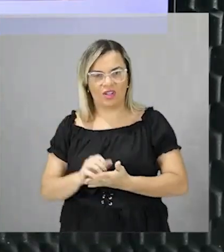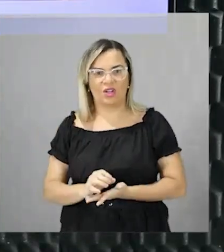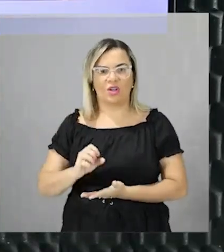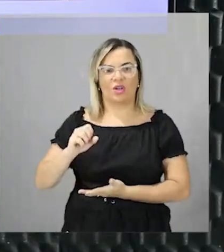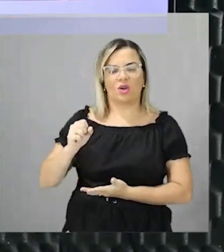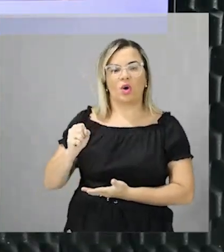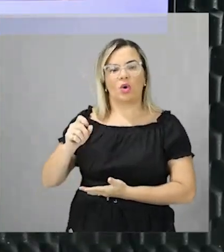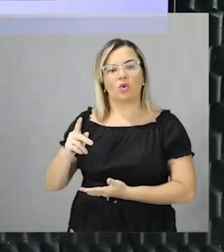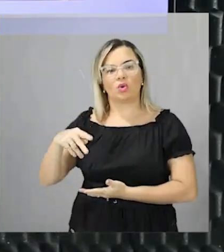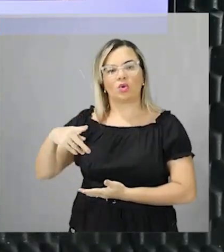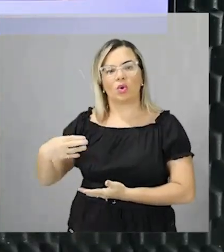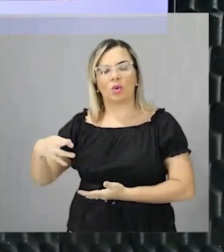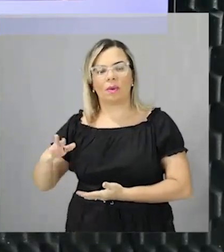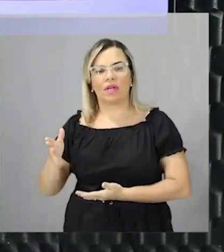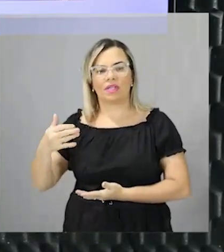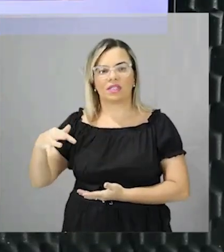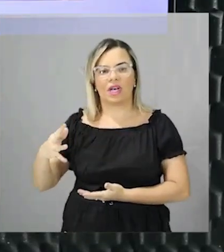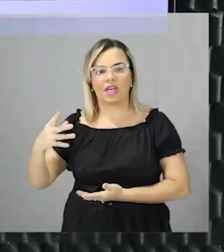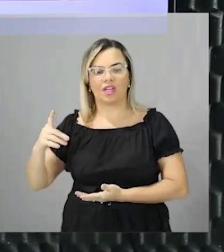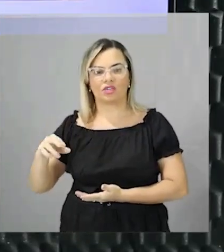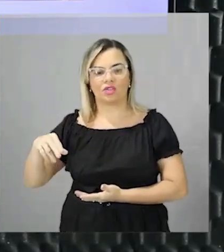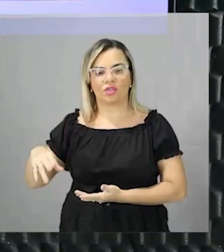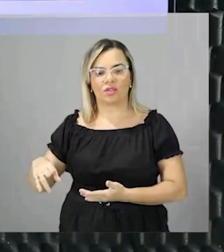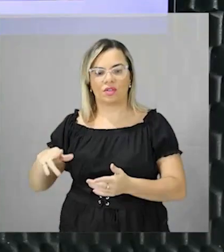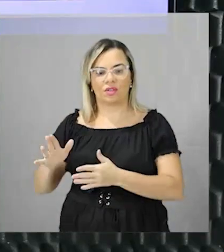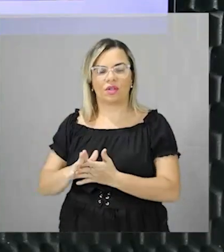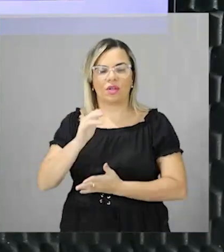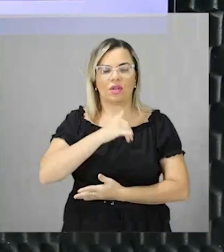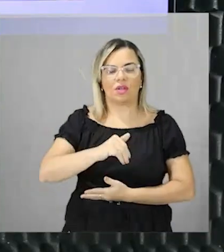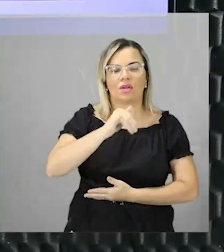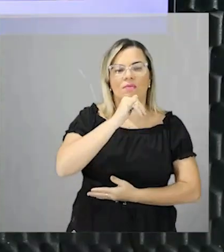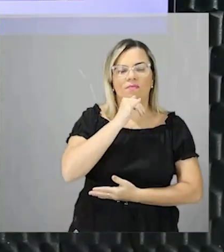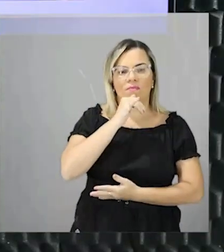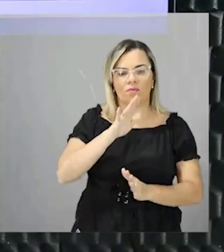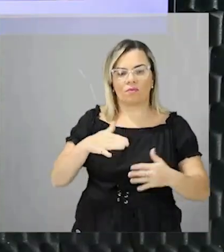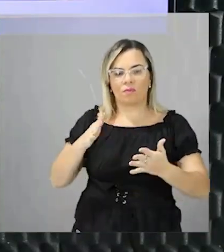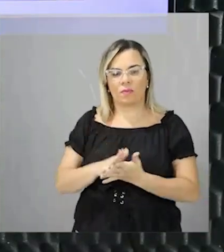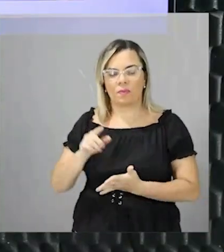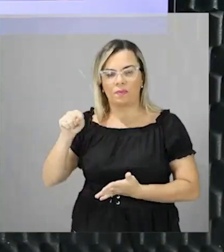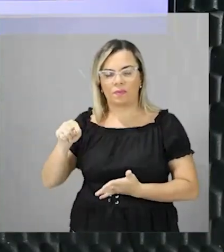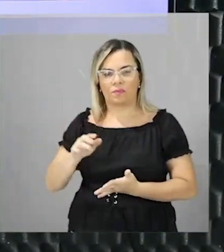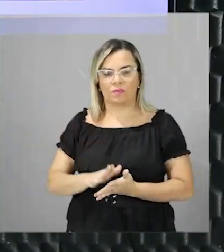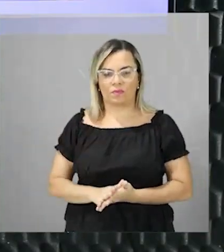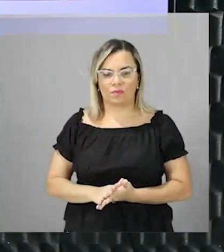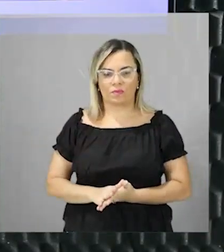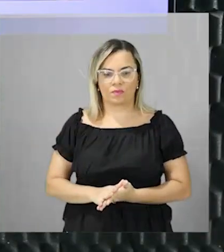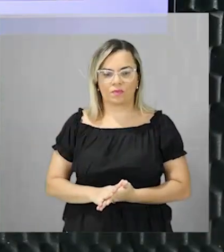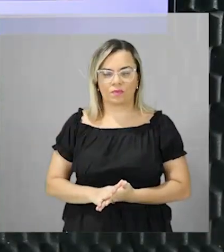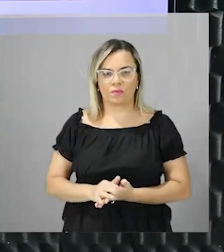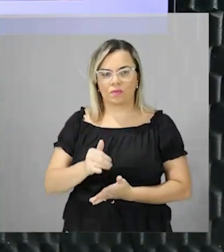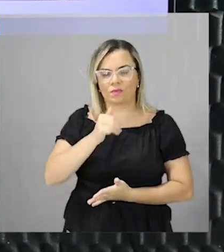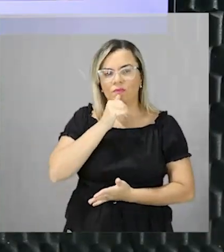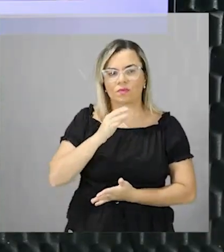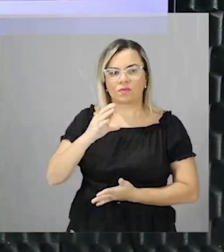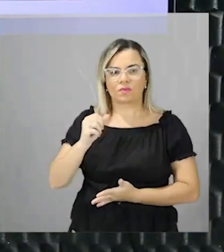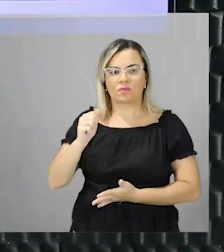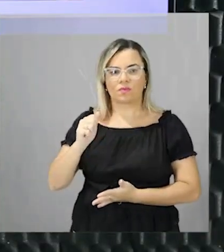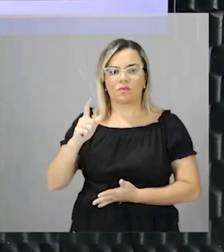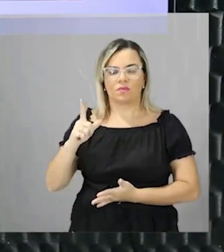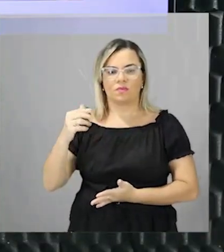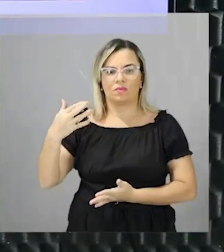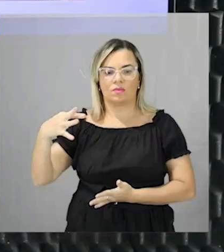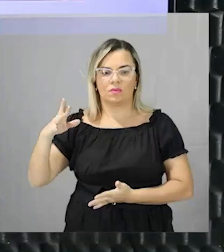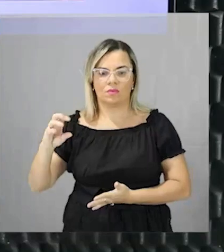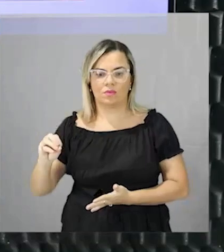desenho. Só para te dar um exemplo rápido, para mostrar o que eu estou falando, uma rocha sedimentar, por exemplo, calcário, tá certo? Uma rocha sedimentar mais